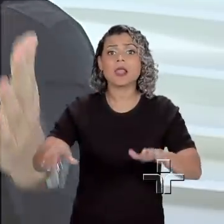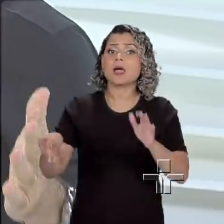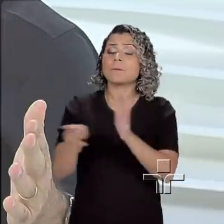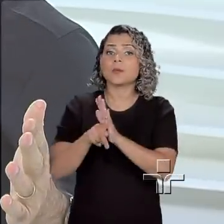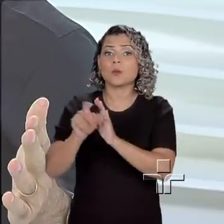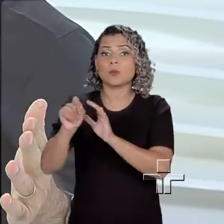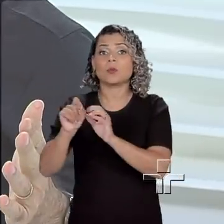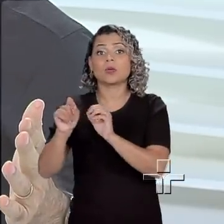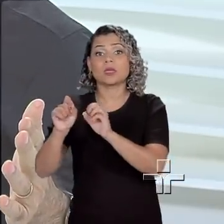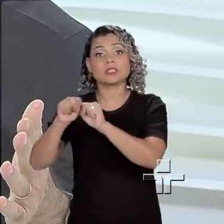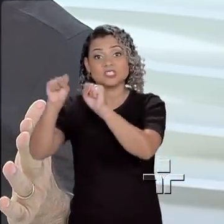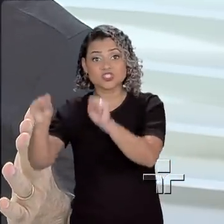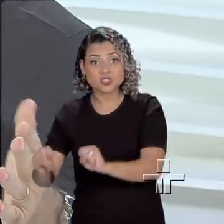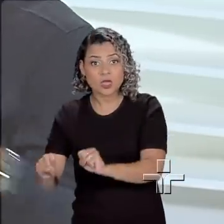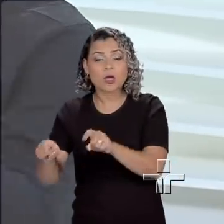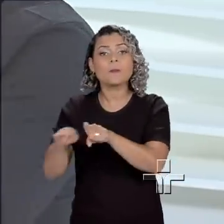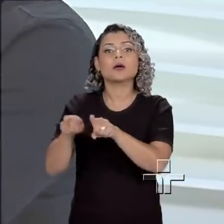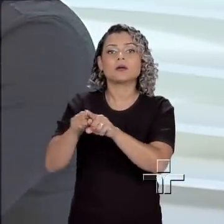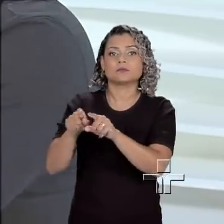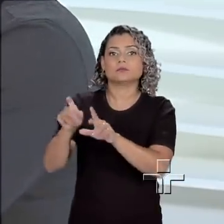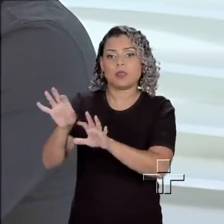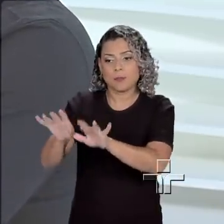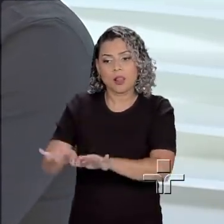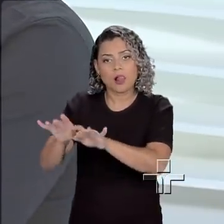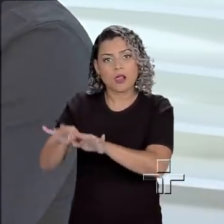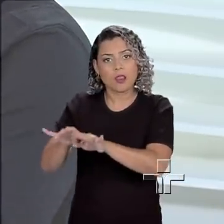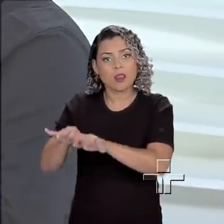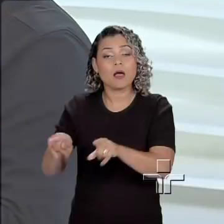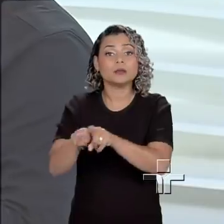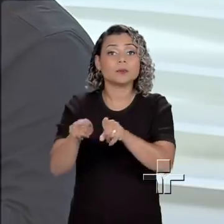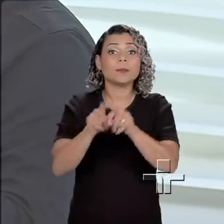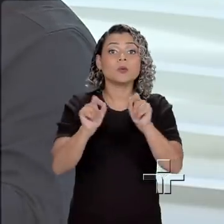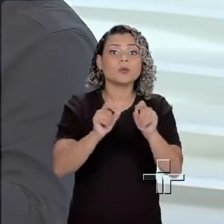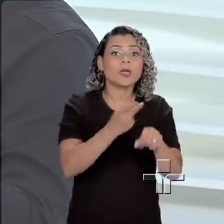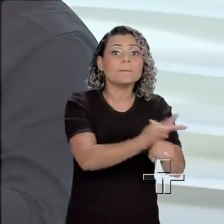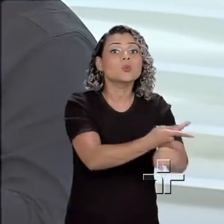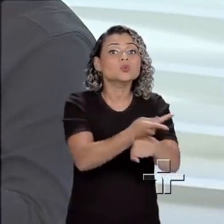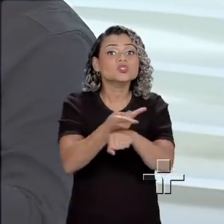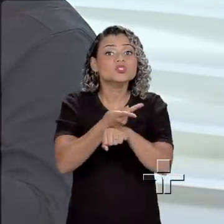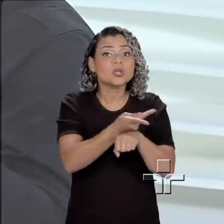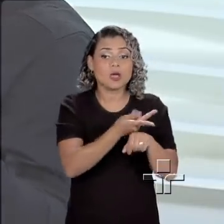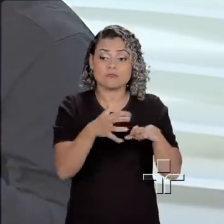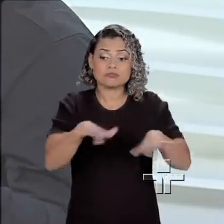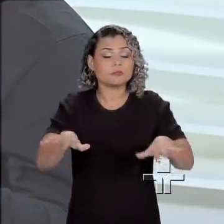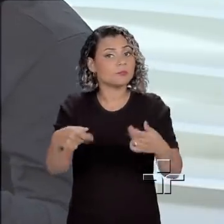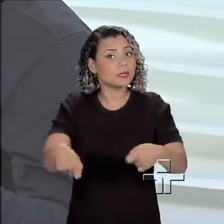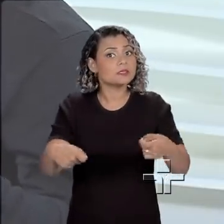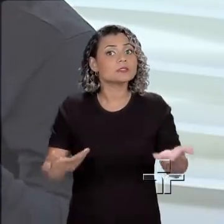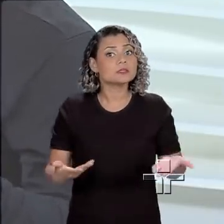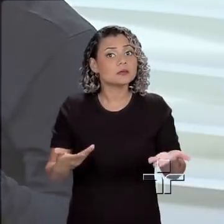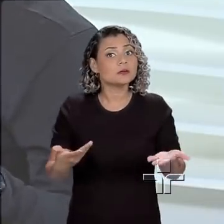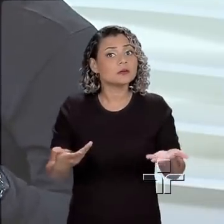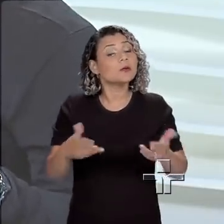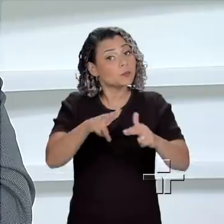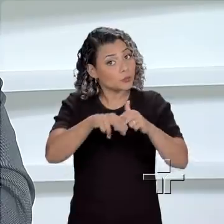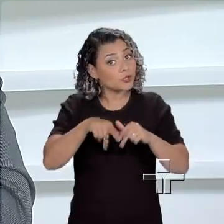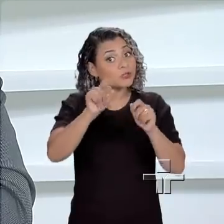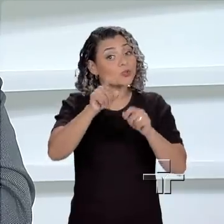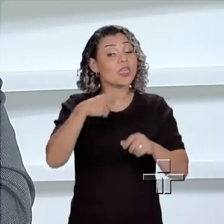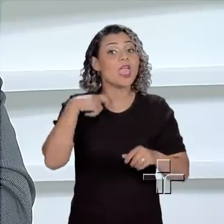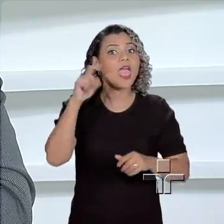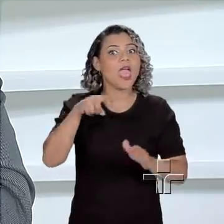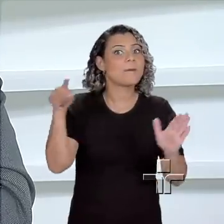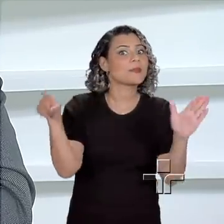operacional da máquina de busca? E assim por diante. Isso é uma pergunta, isso talvez seja a pergunta de trilhões de dólares desse começo do século